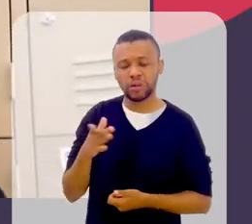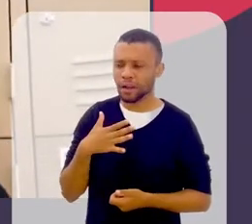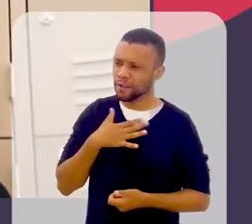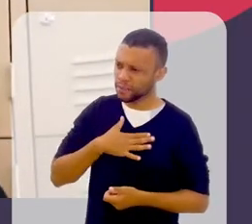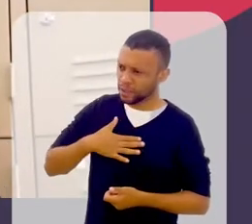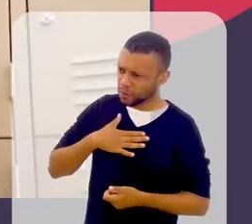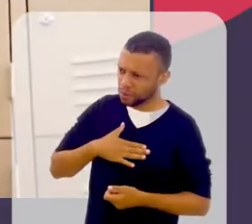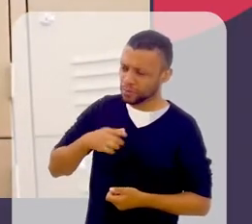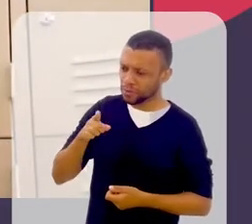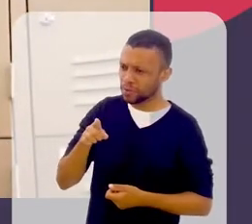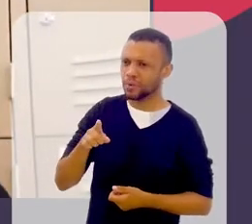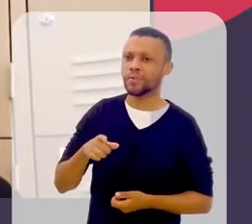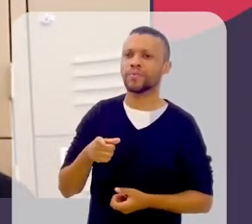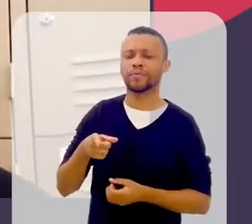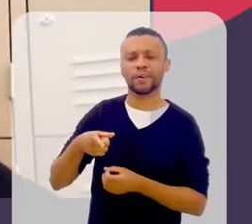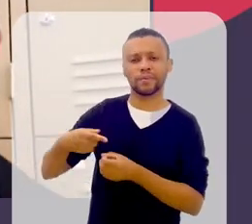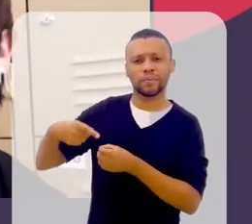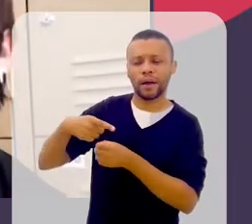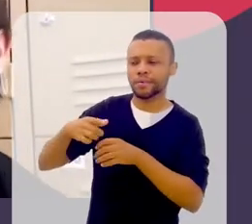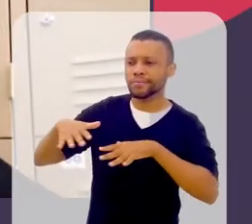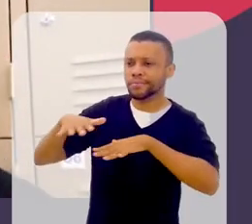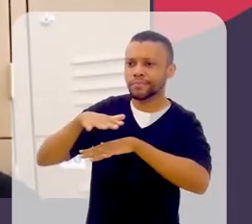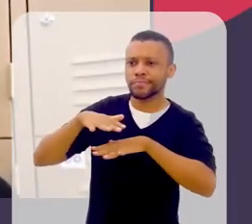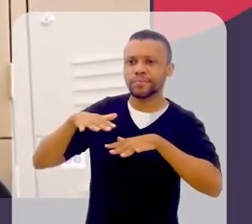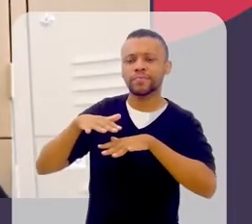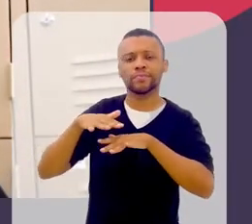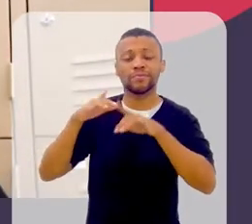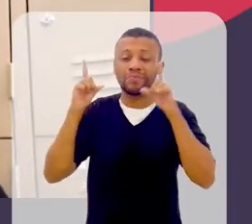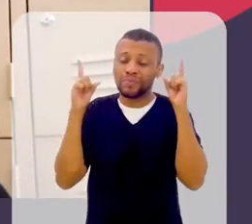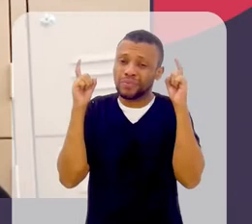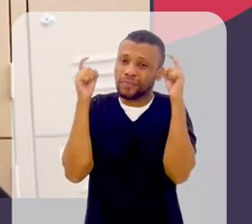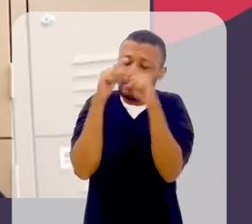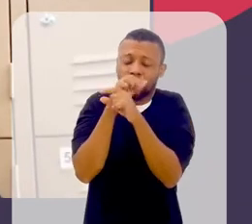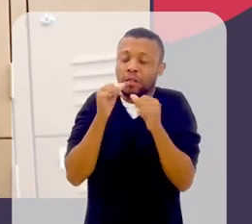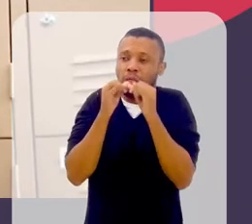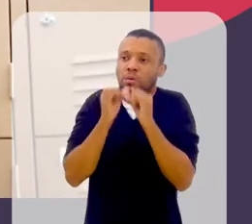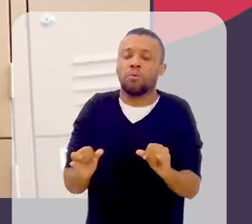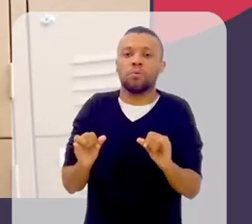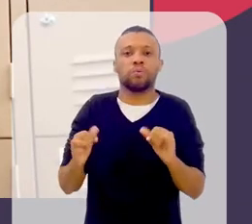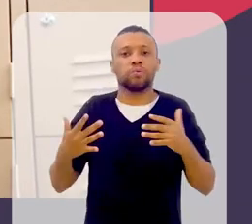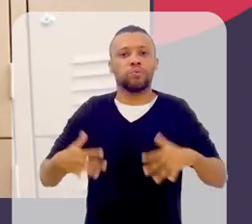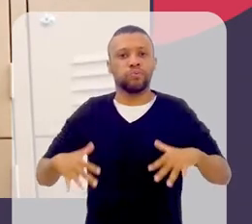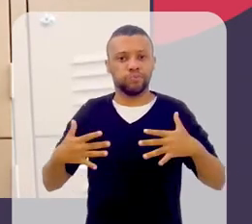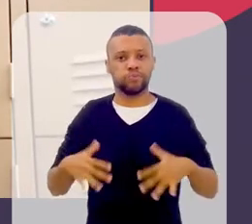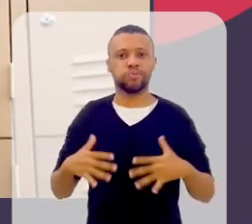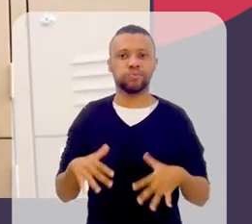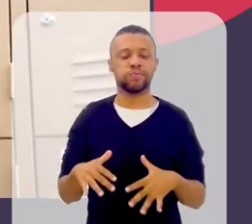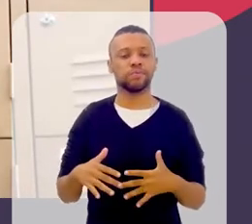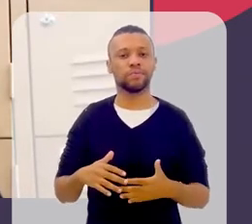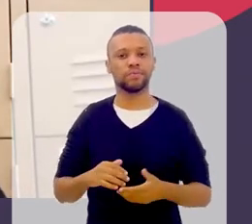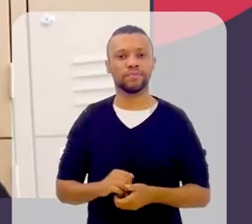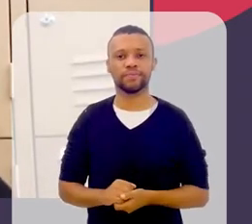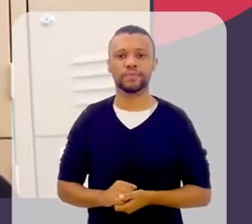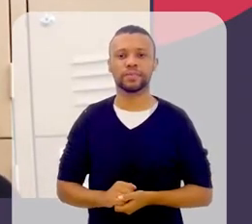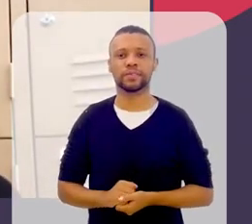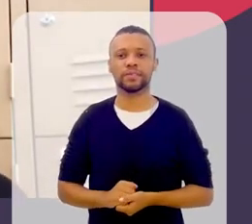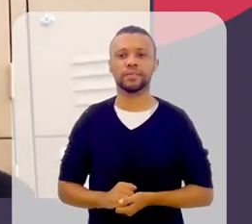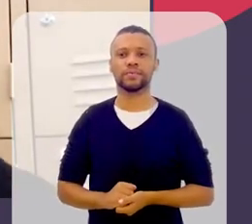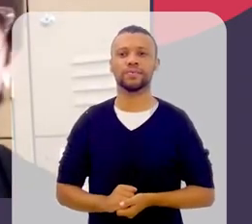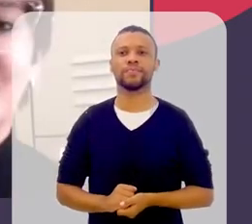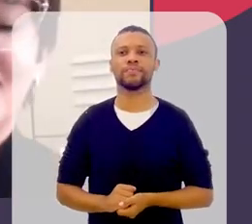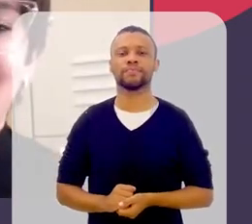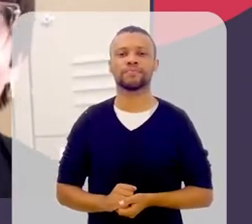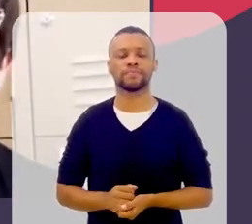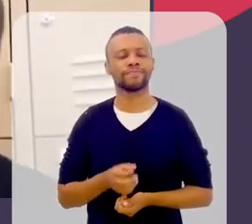Isso. foi Então, muito. no início foi muito difícil, foi um choque cultural muito grande. Eu nunca, sei lá, tinha saído do